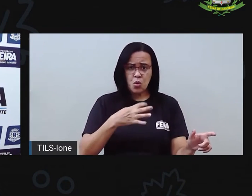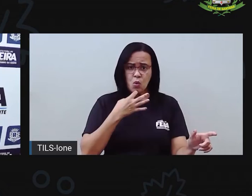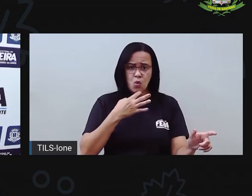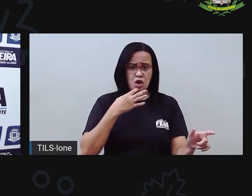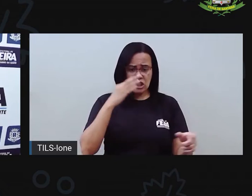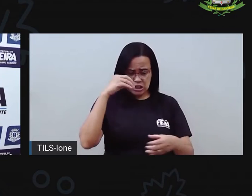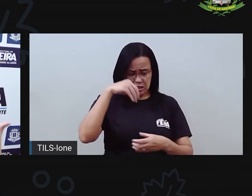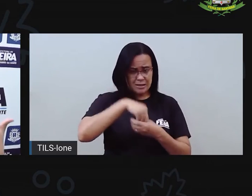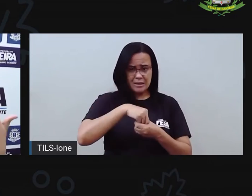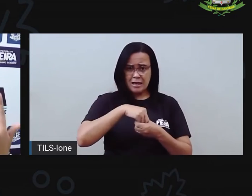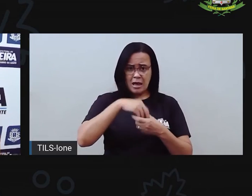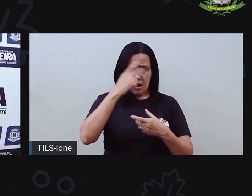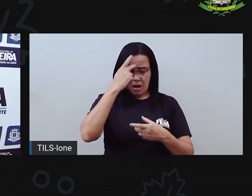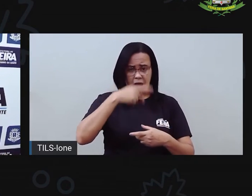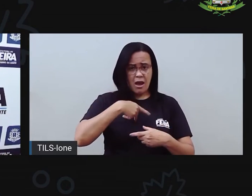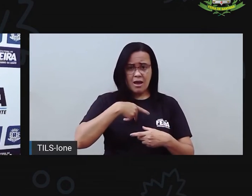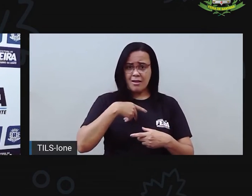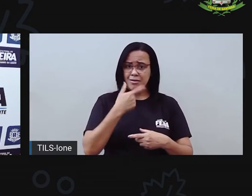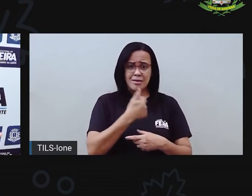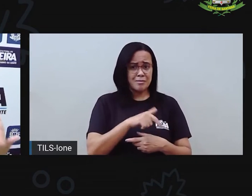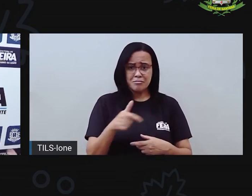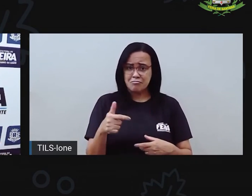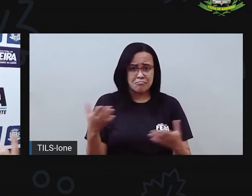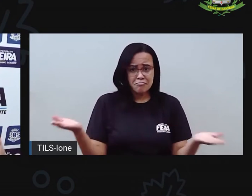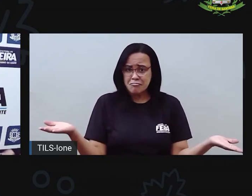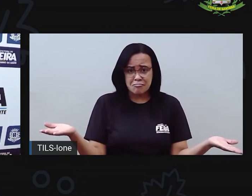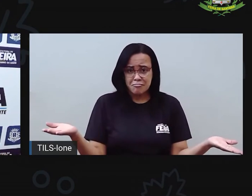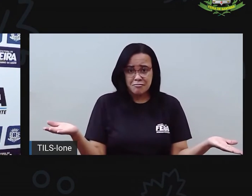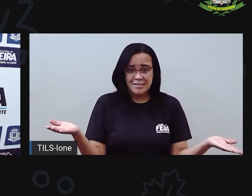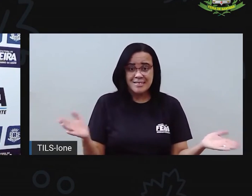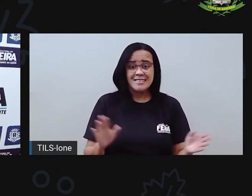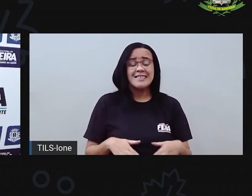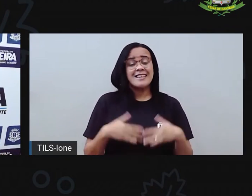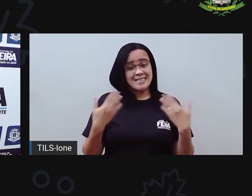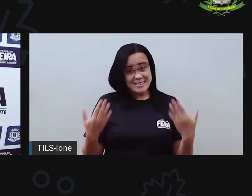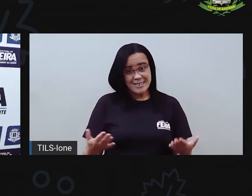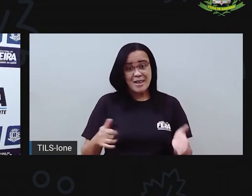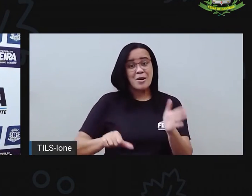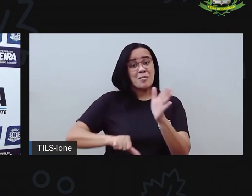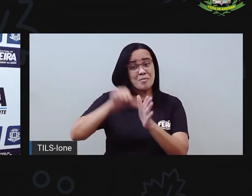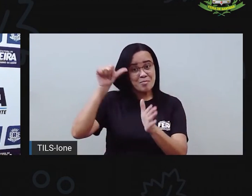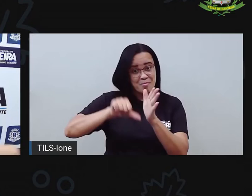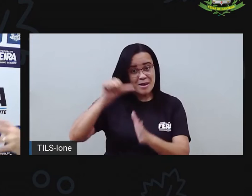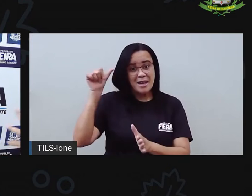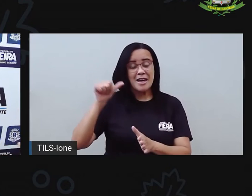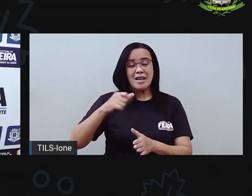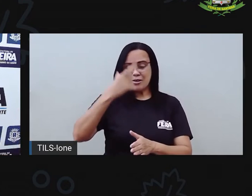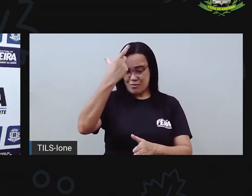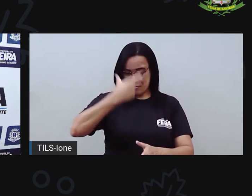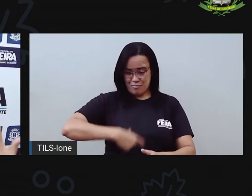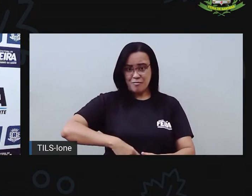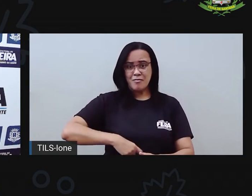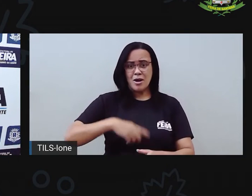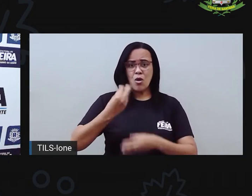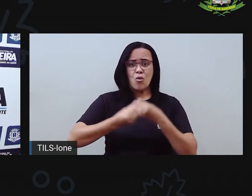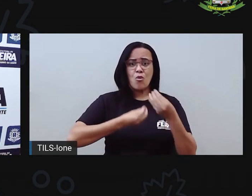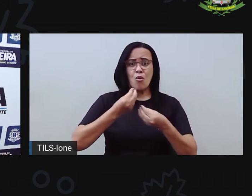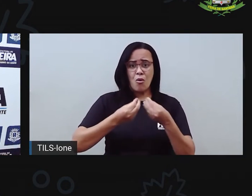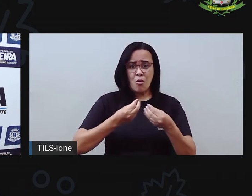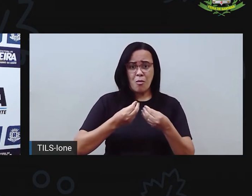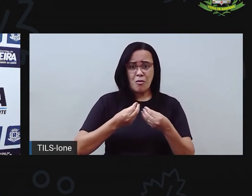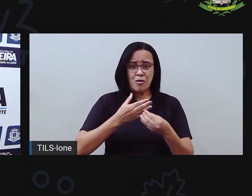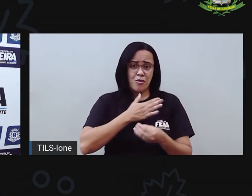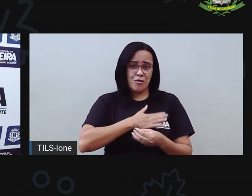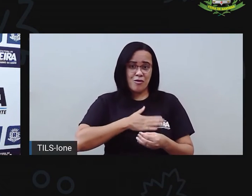né? Então, para que as outras pessoas gostem da gente, vejam beleza na gente, né? Gostem de estar perto da gente,